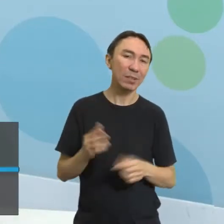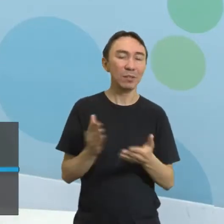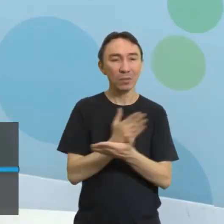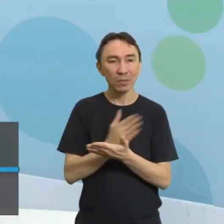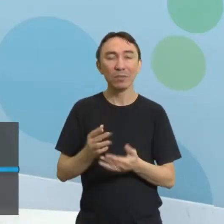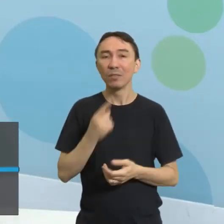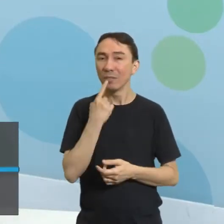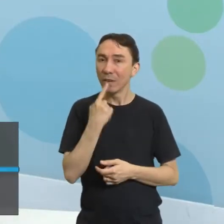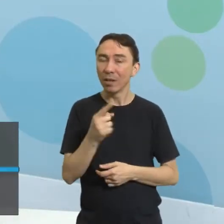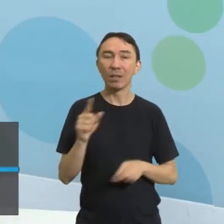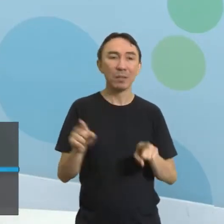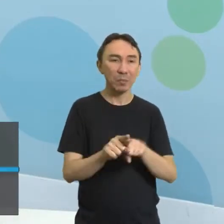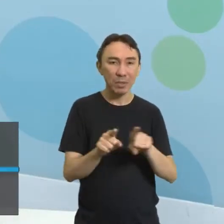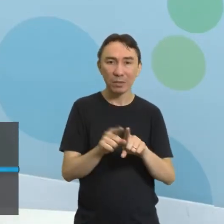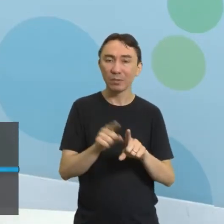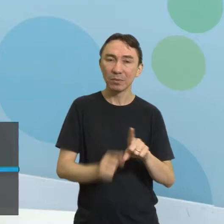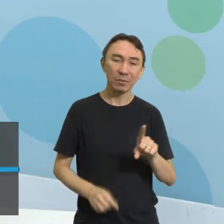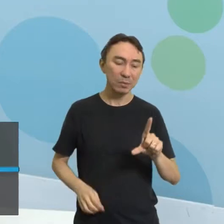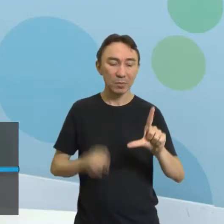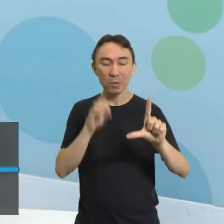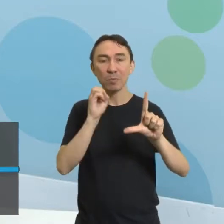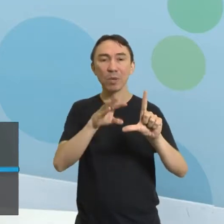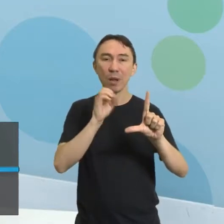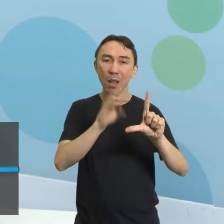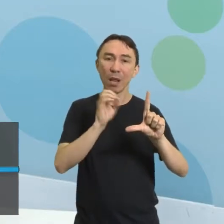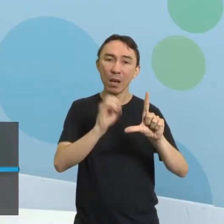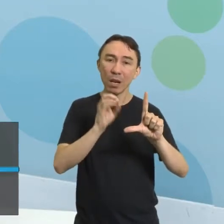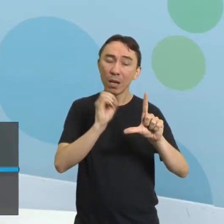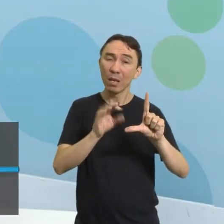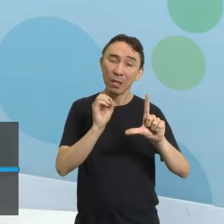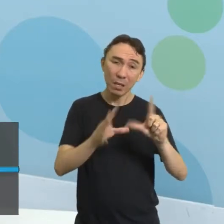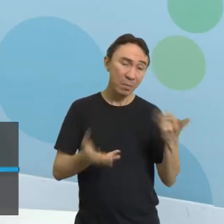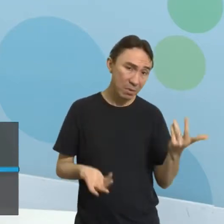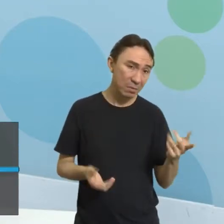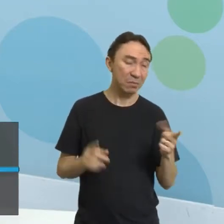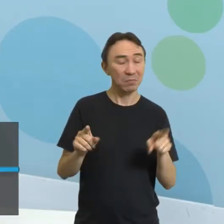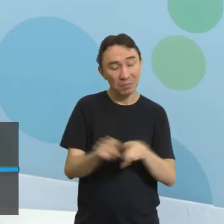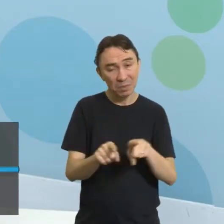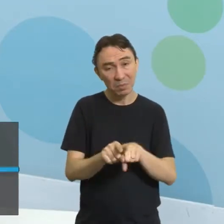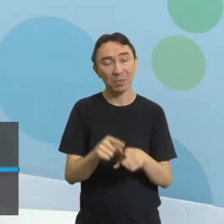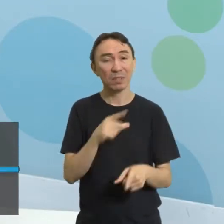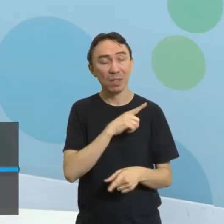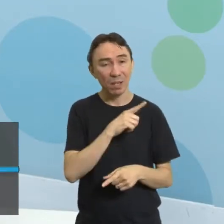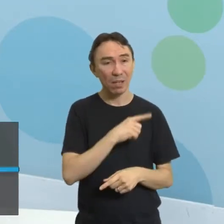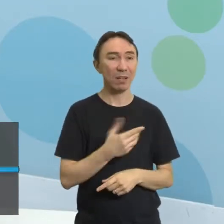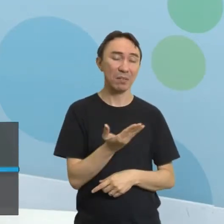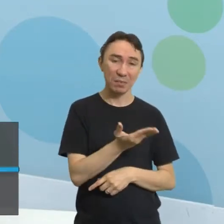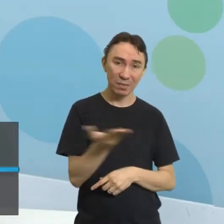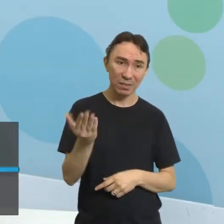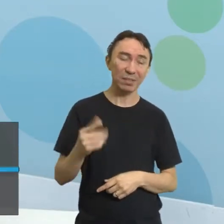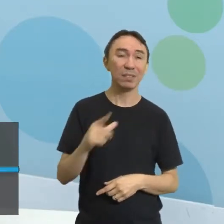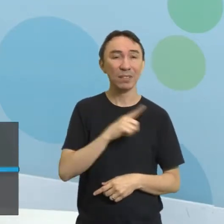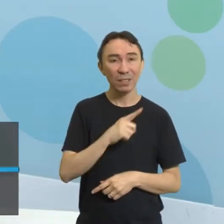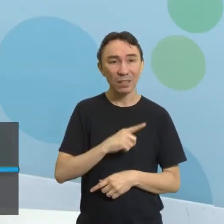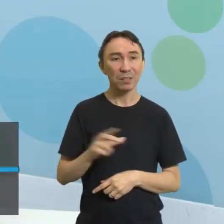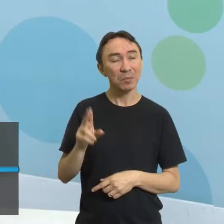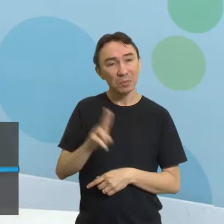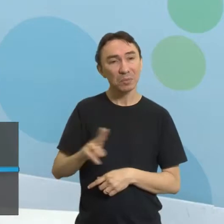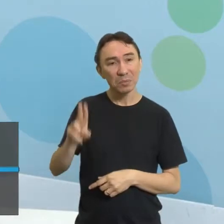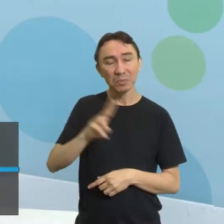híbrido, né? Essas sugestões metodológicas apresentadas aqui por vocês,